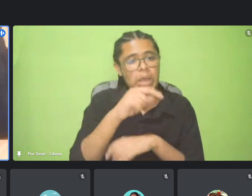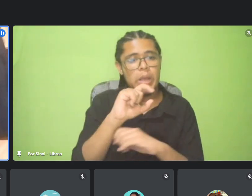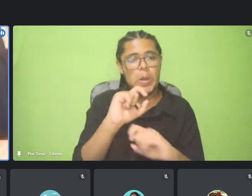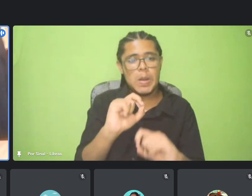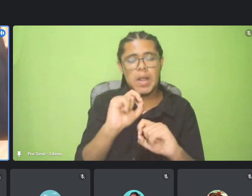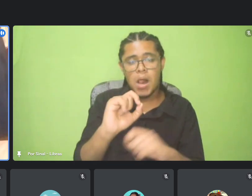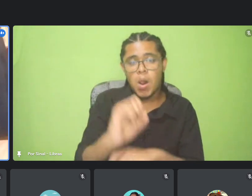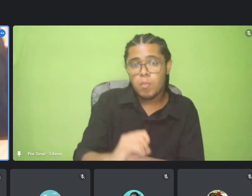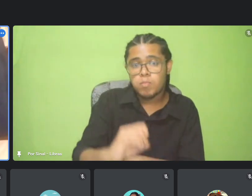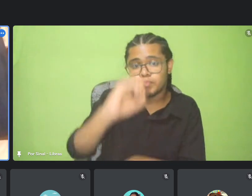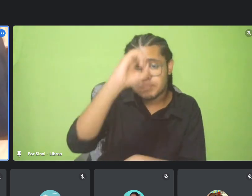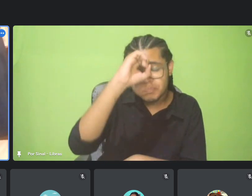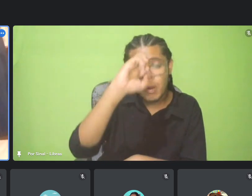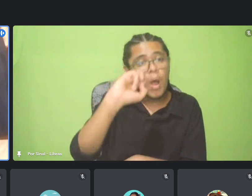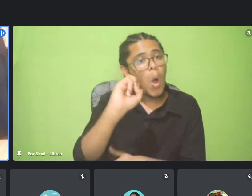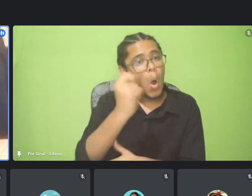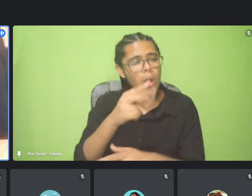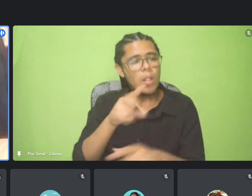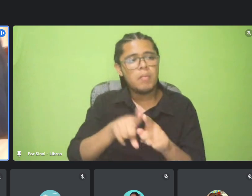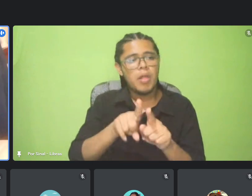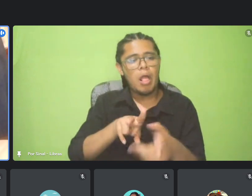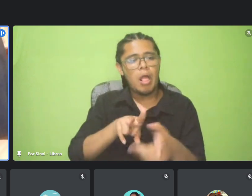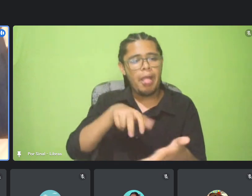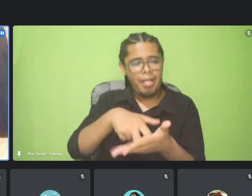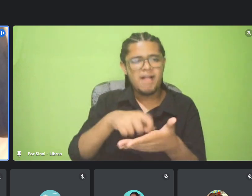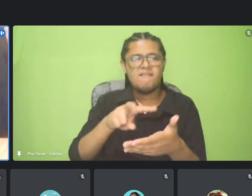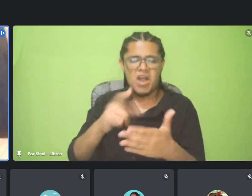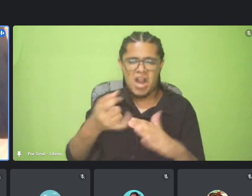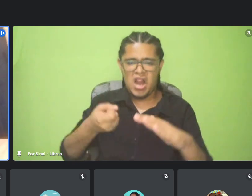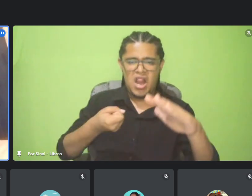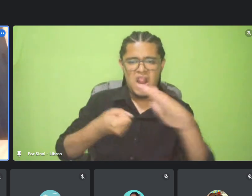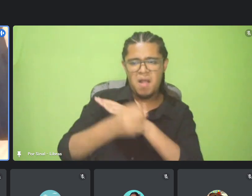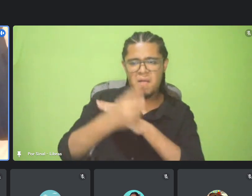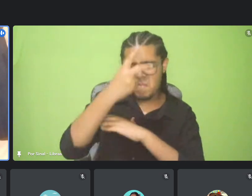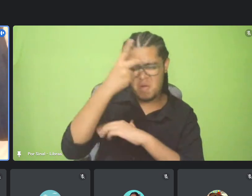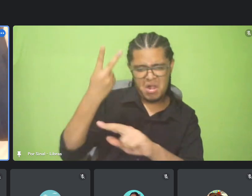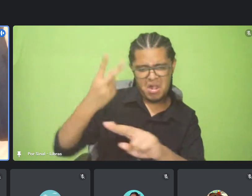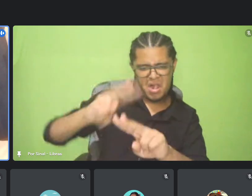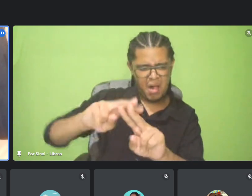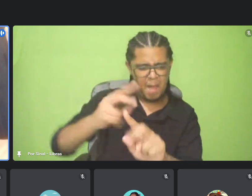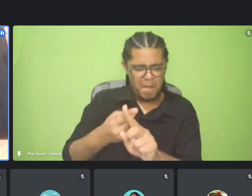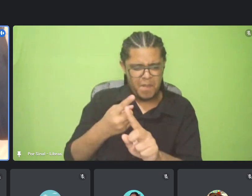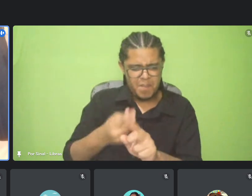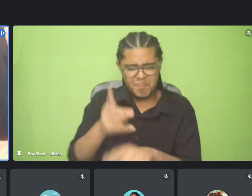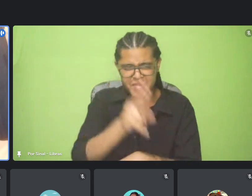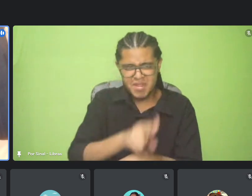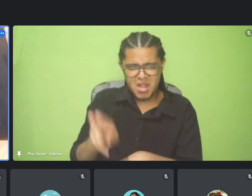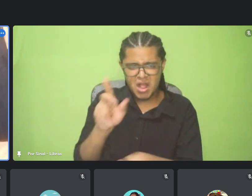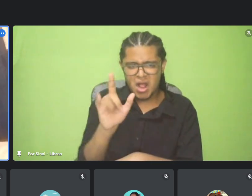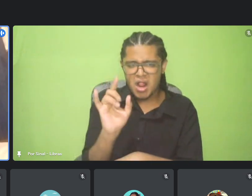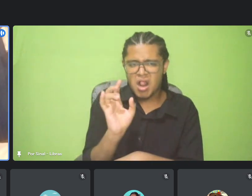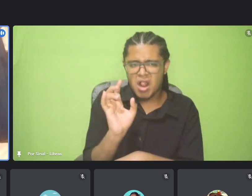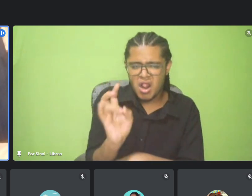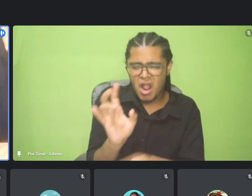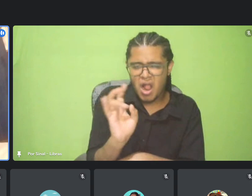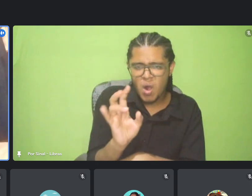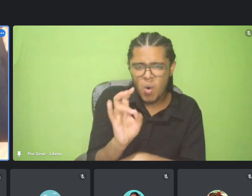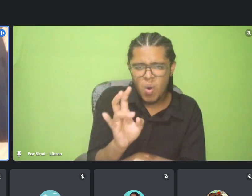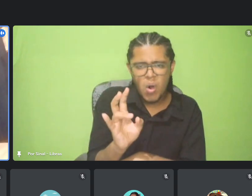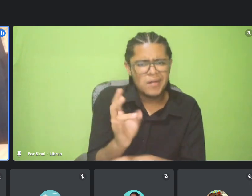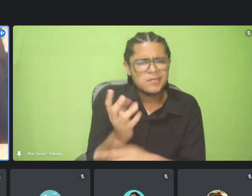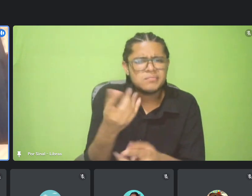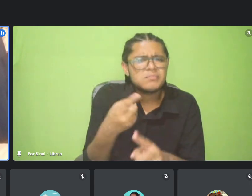a punição. Então, assim, a gente tem vários relatos dentro do nosso programa de política sobre drogas que a gente